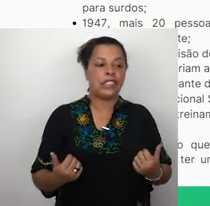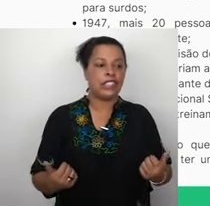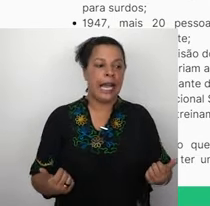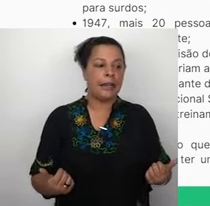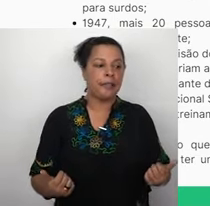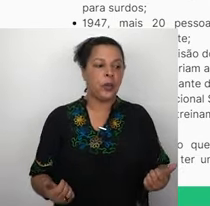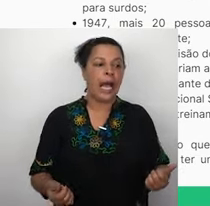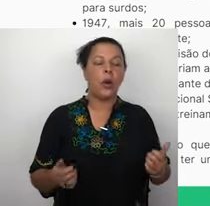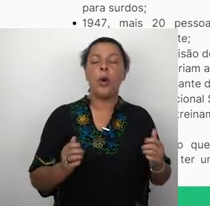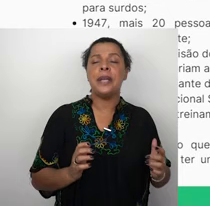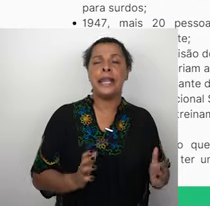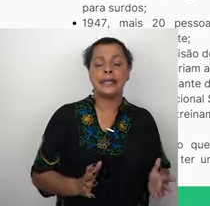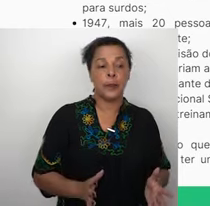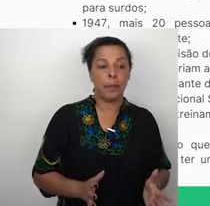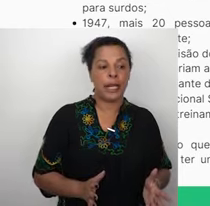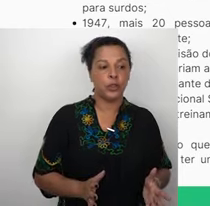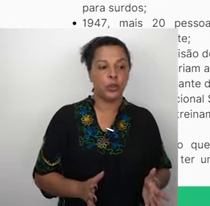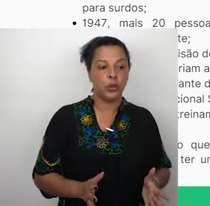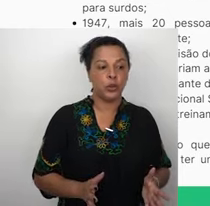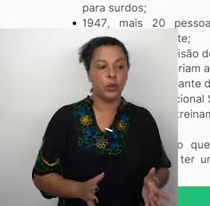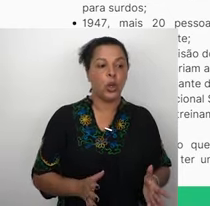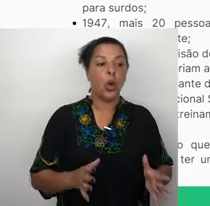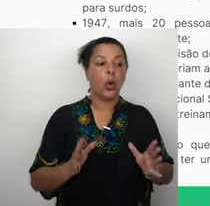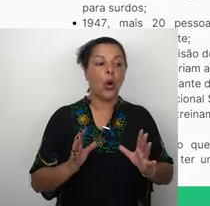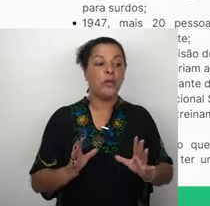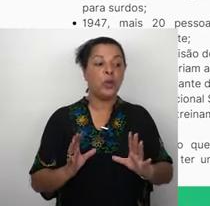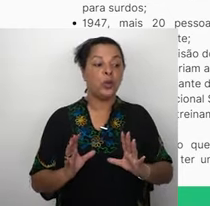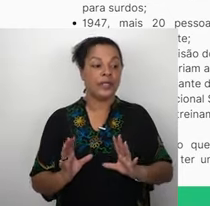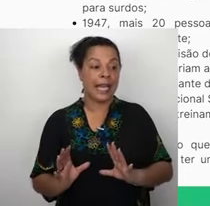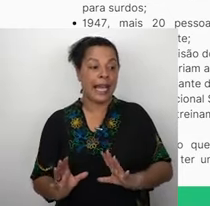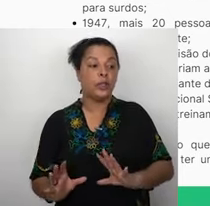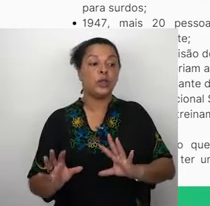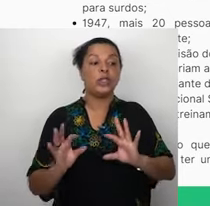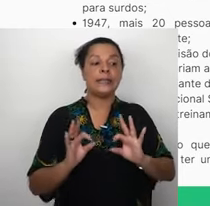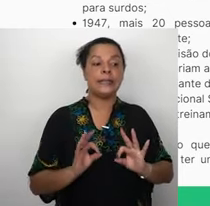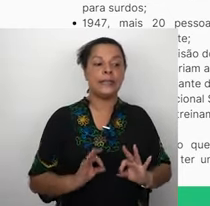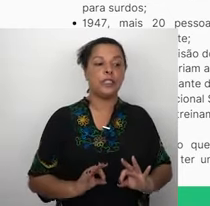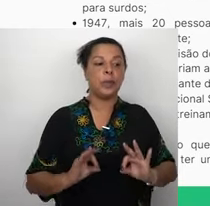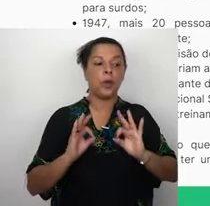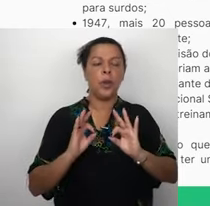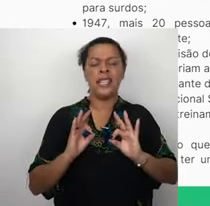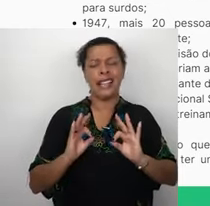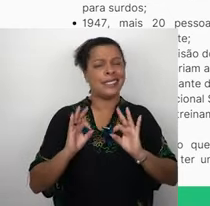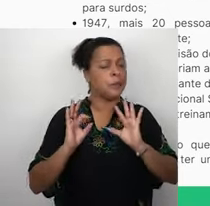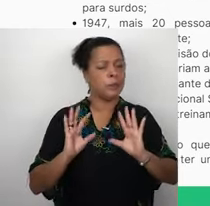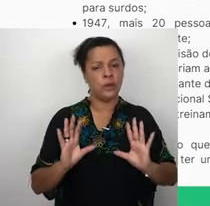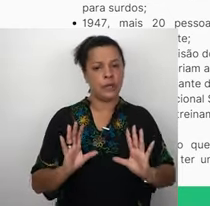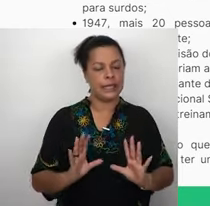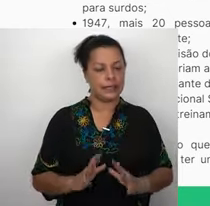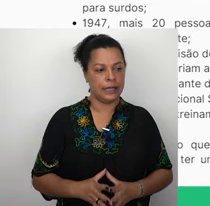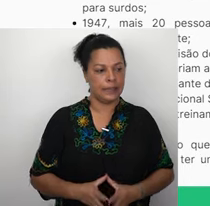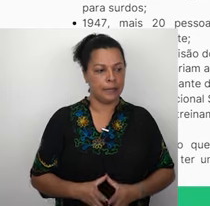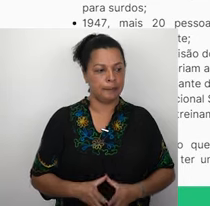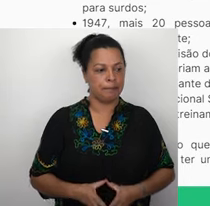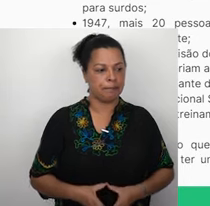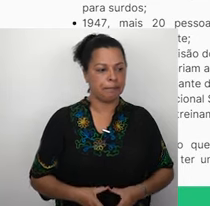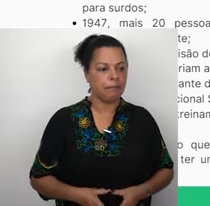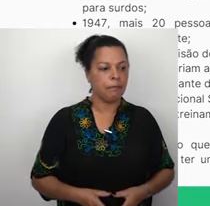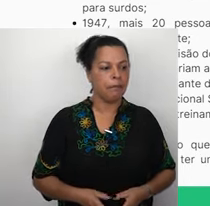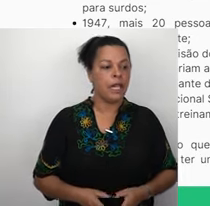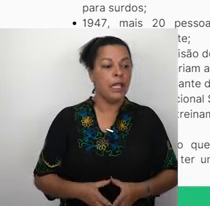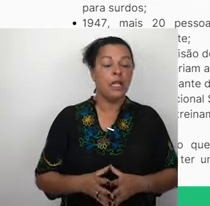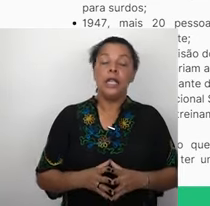pessoas intermediavam a comunicação para surdos, como voluntários, utilizando uma comunicação muito